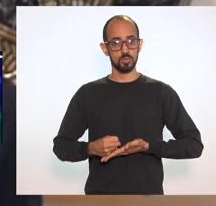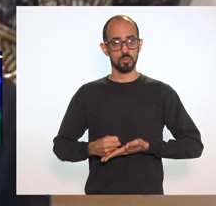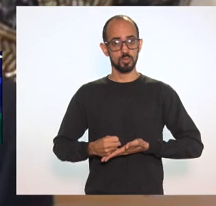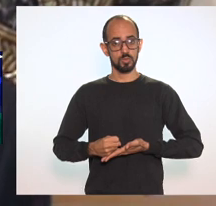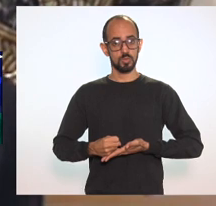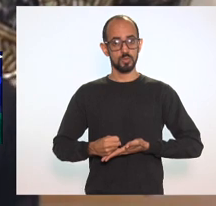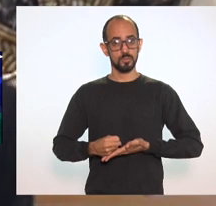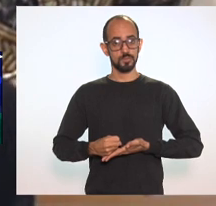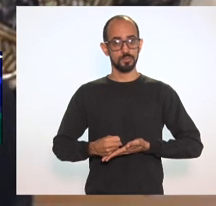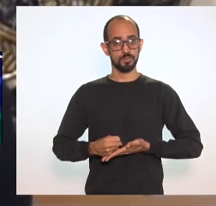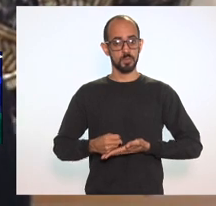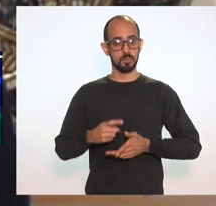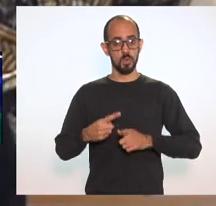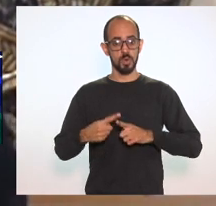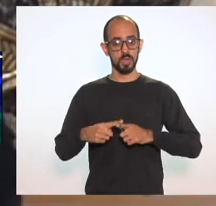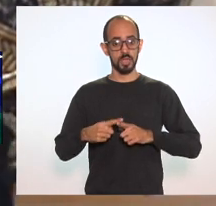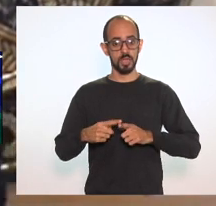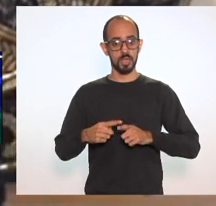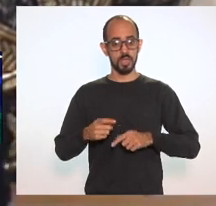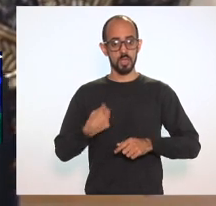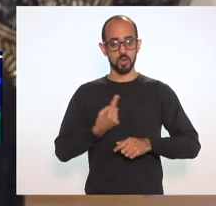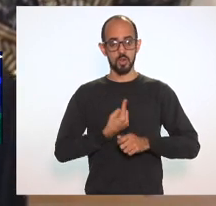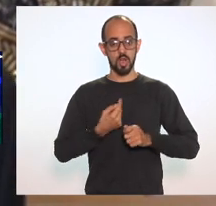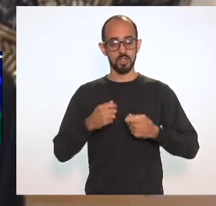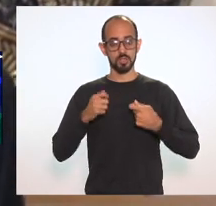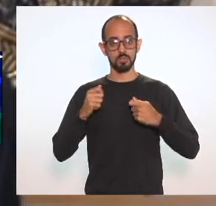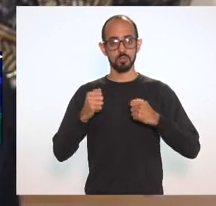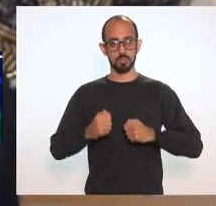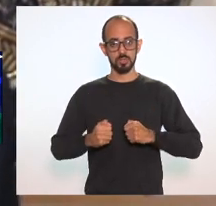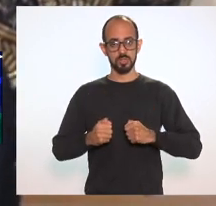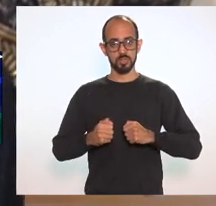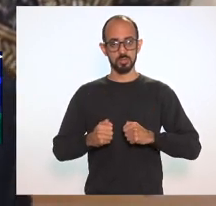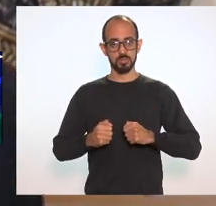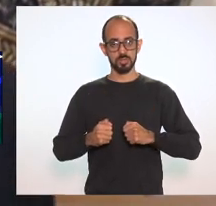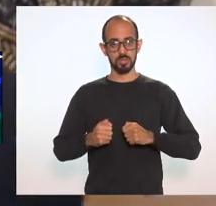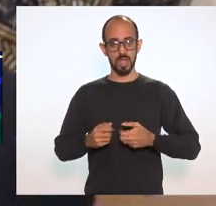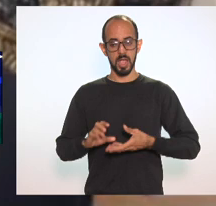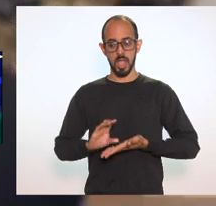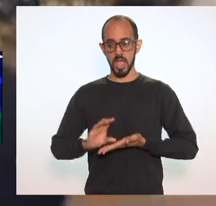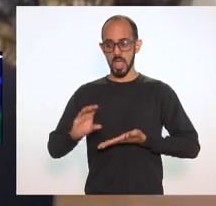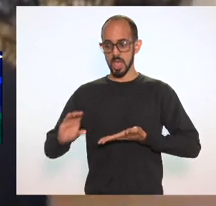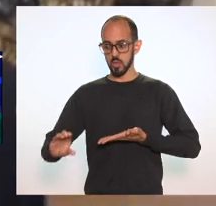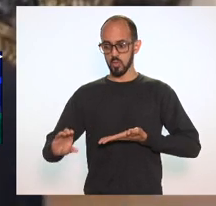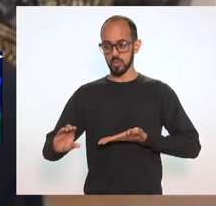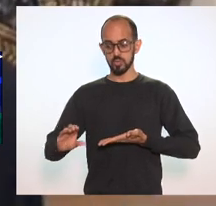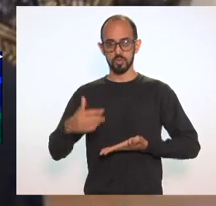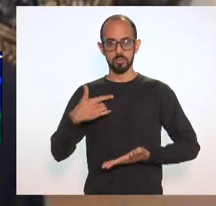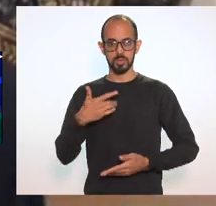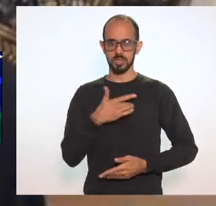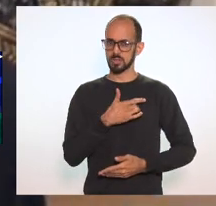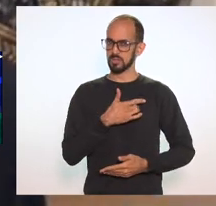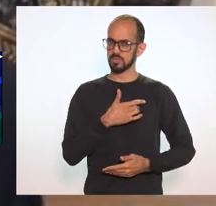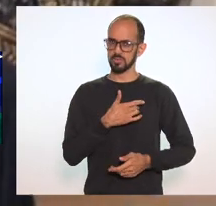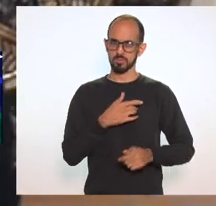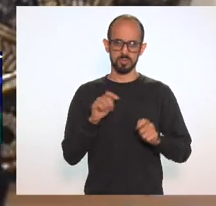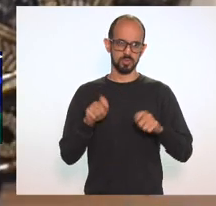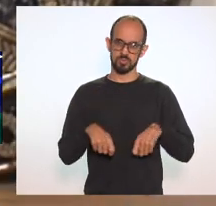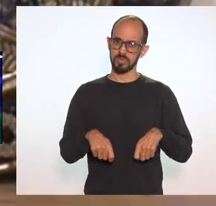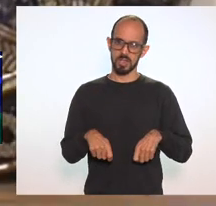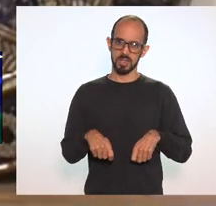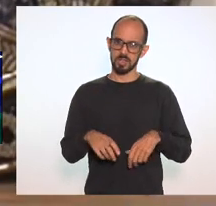não está pesado porque nós poderíamos ter mais recursos para botar na saúde que nós não temos bom